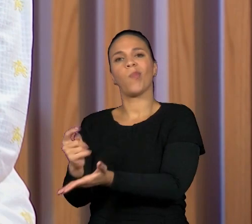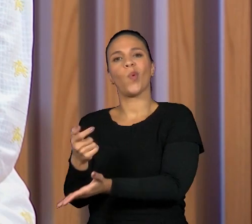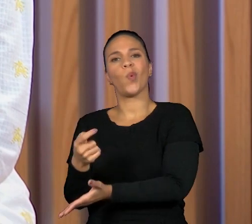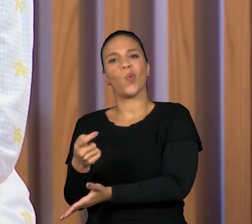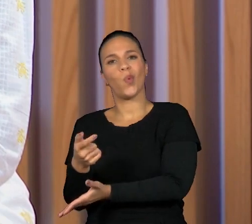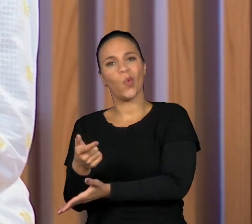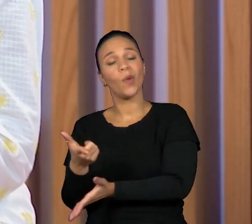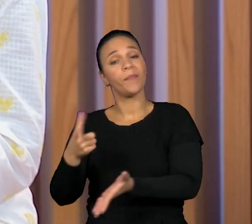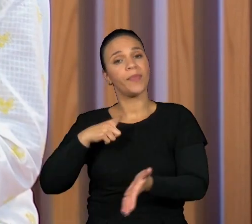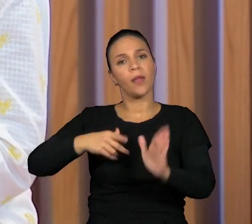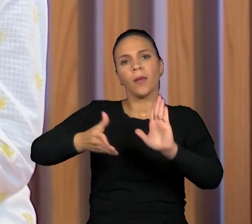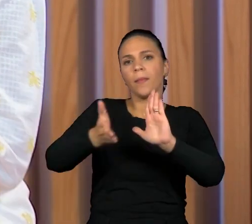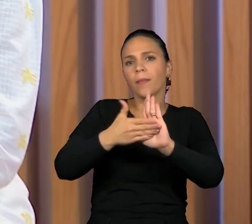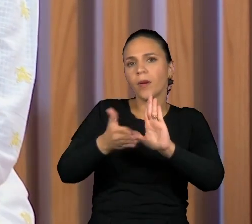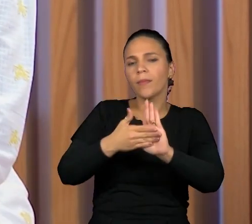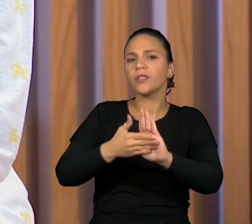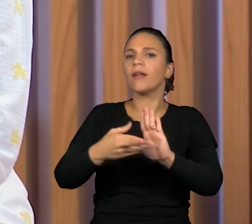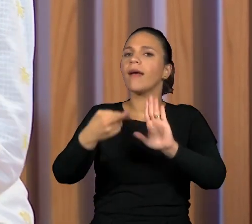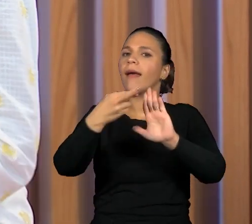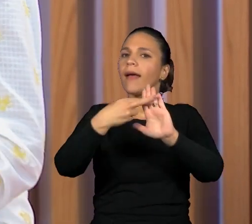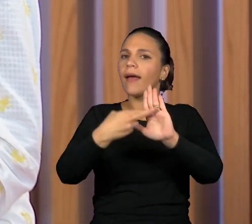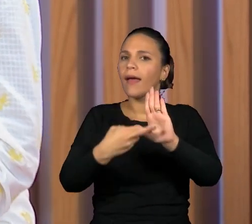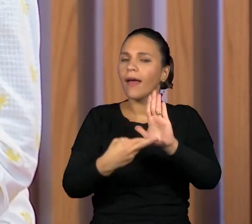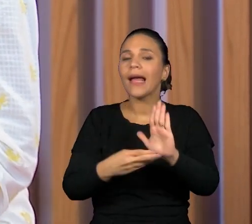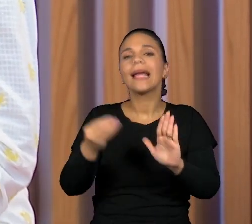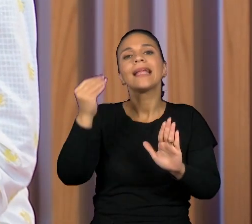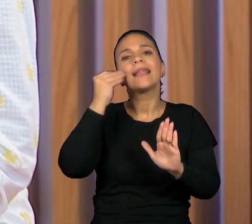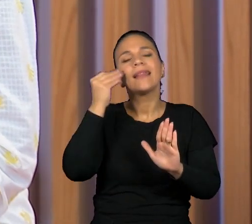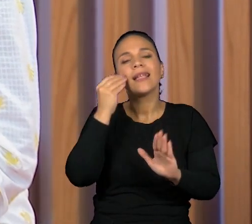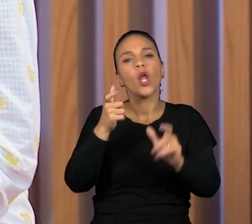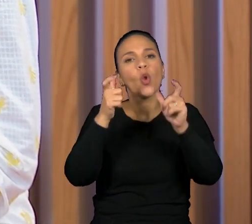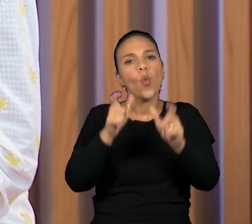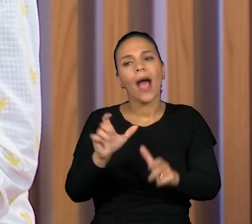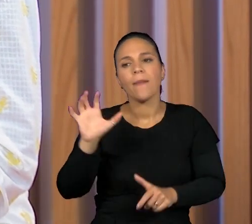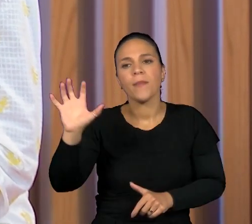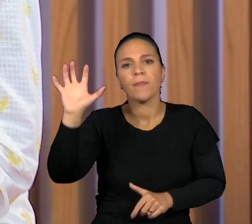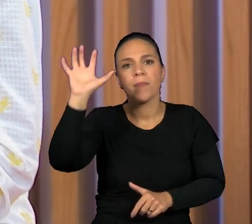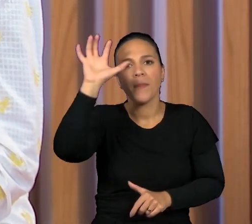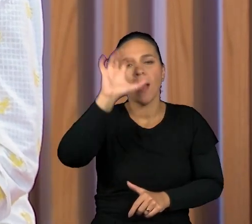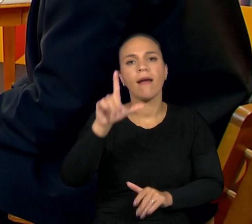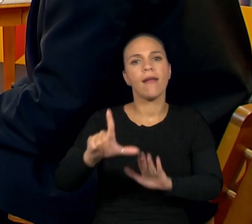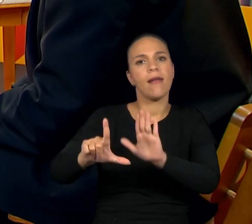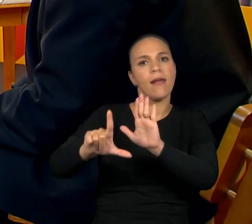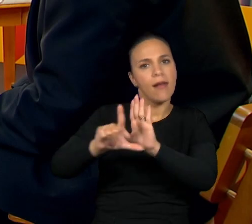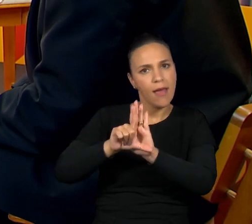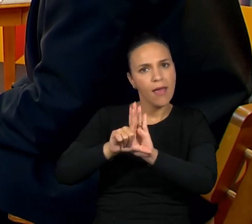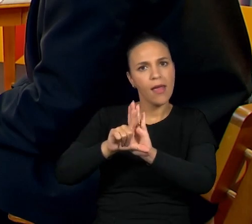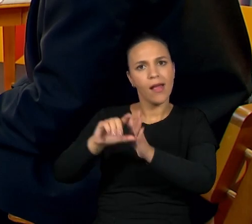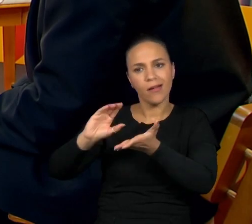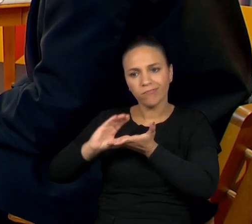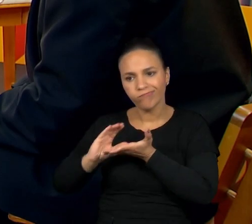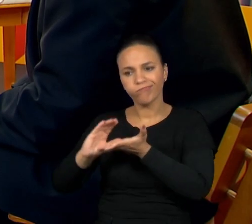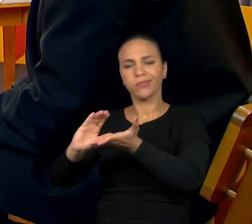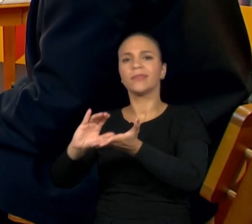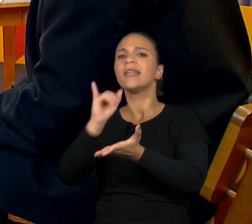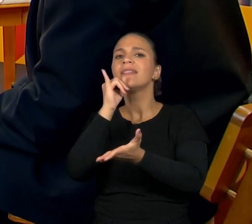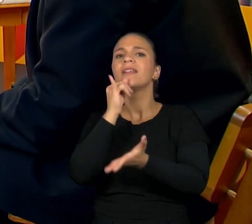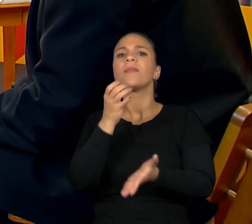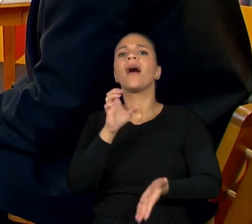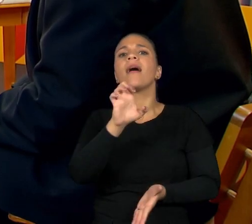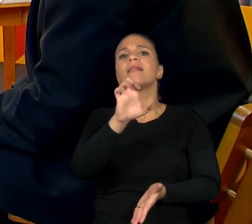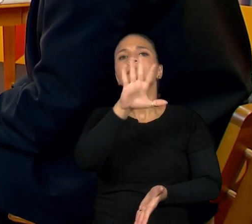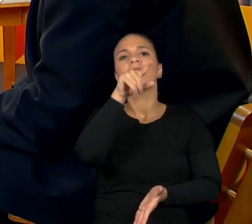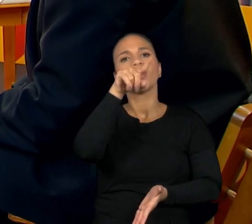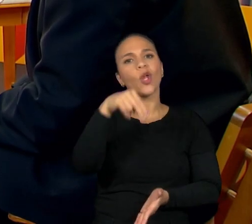propostas regras que prevejam regionalização dessas leis, chegar mais em estados do norte,